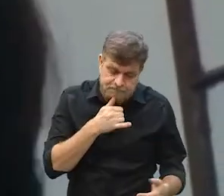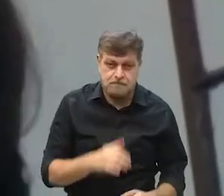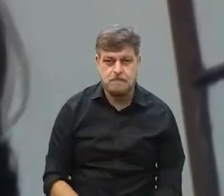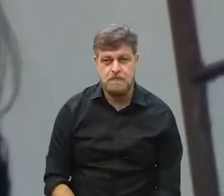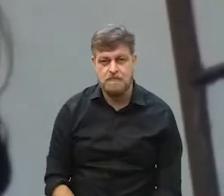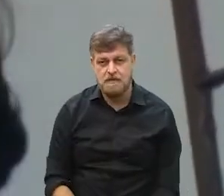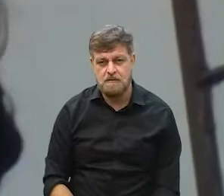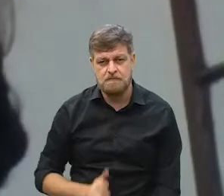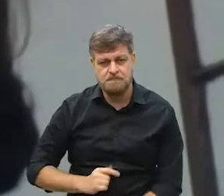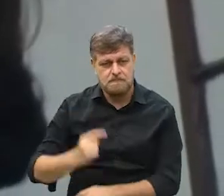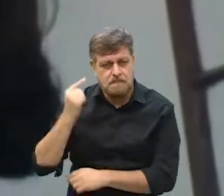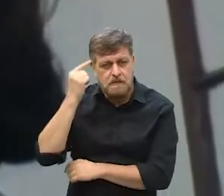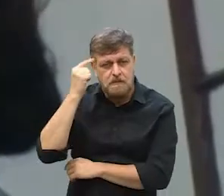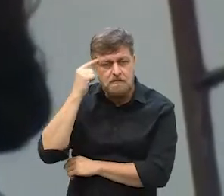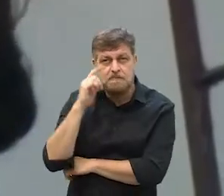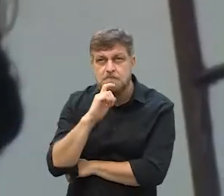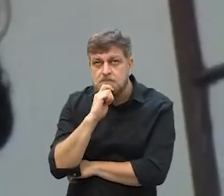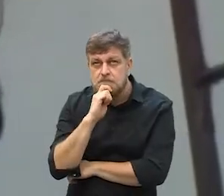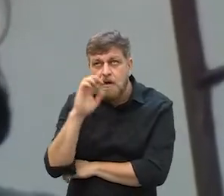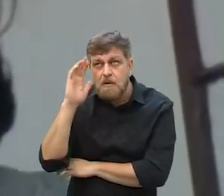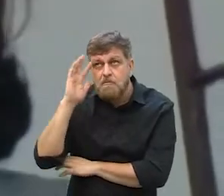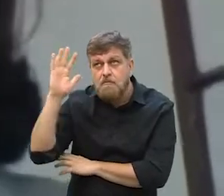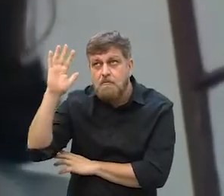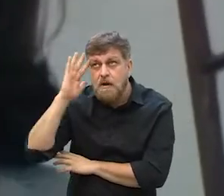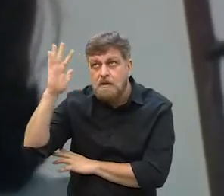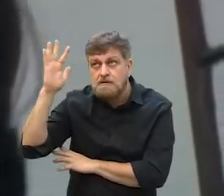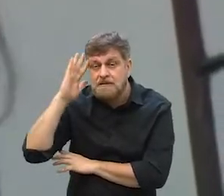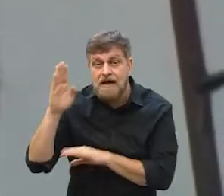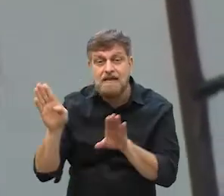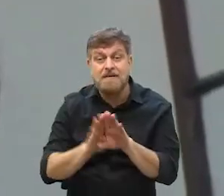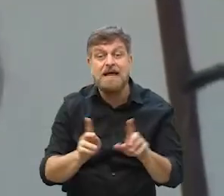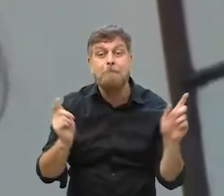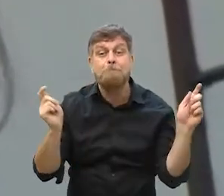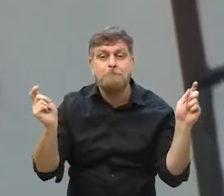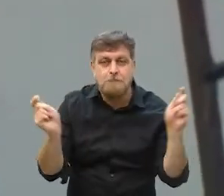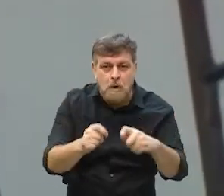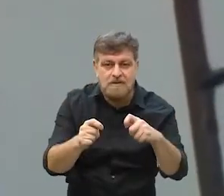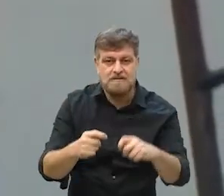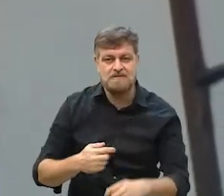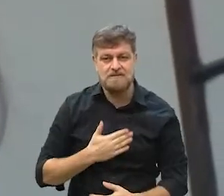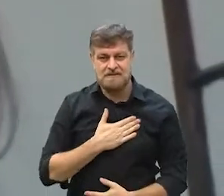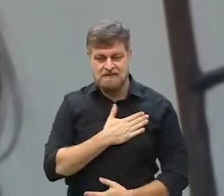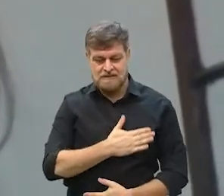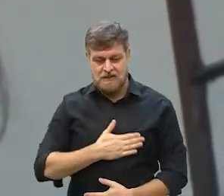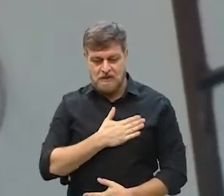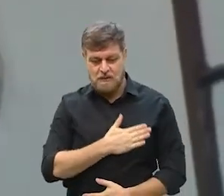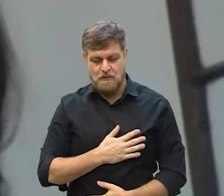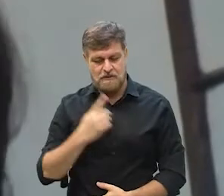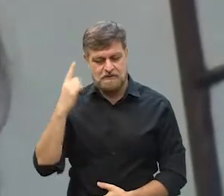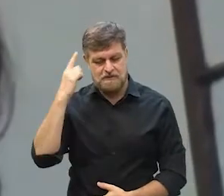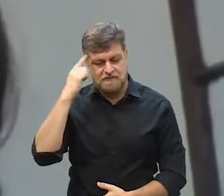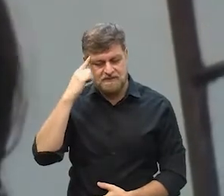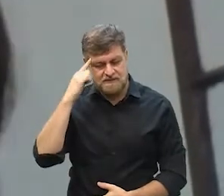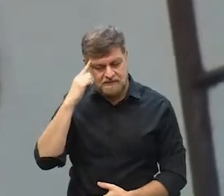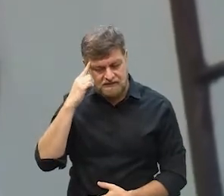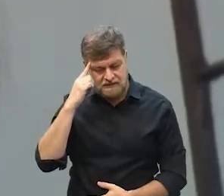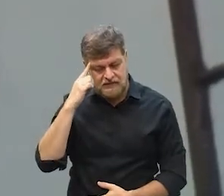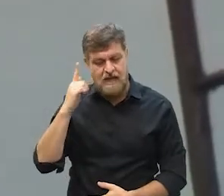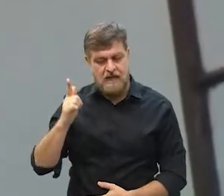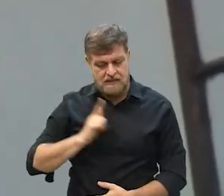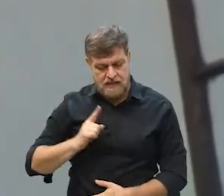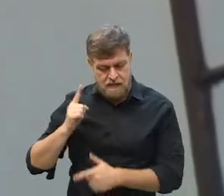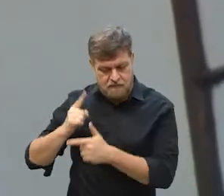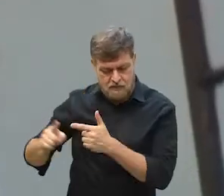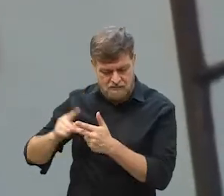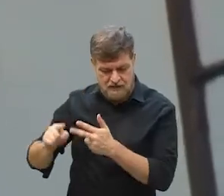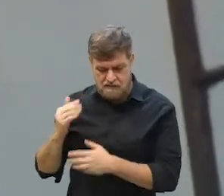Mas vale pensar também nas potencialidades. Eu gosto bastante de pensar, temos fragilidade? Temos.